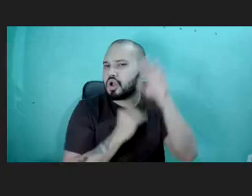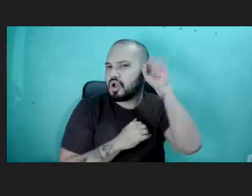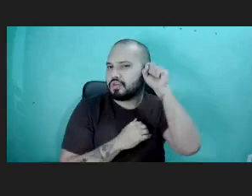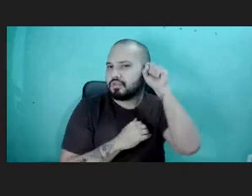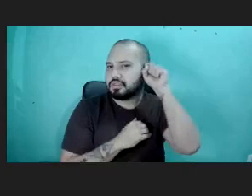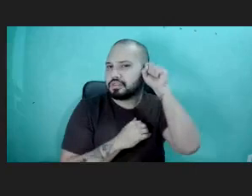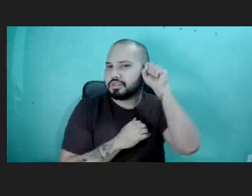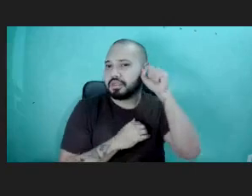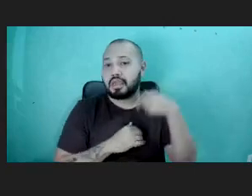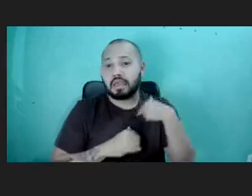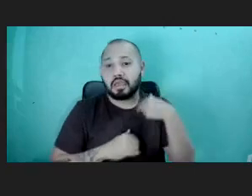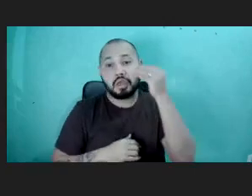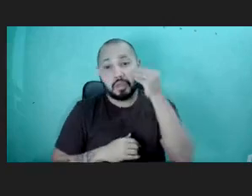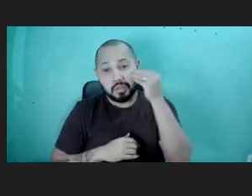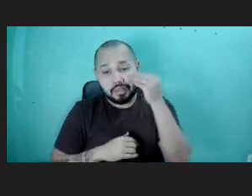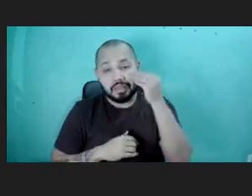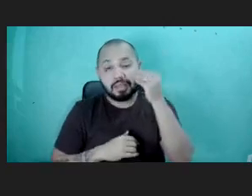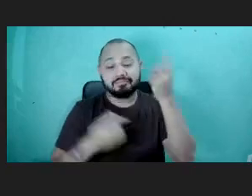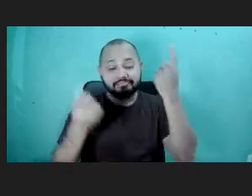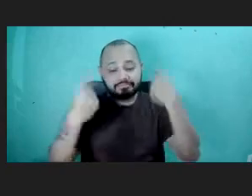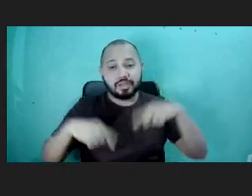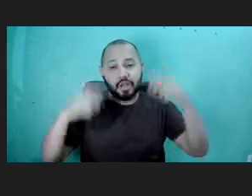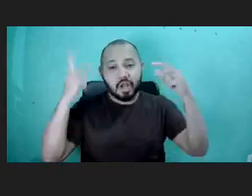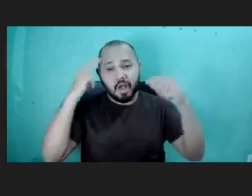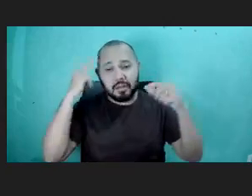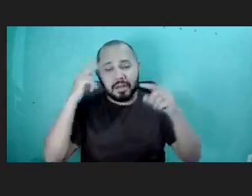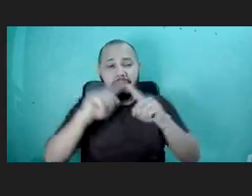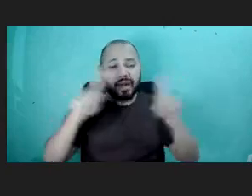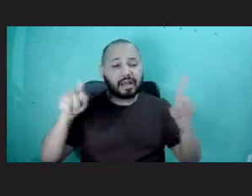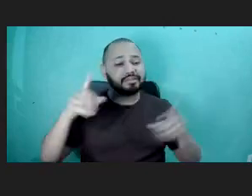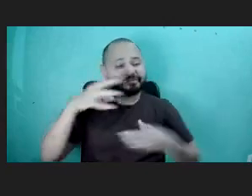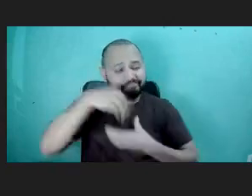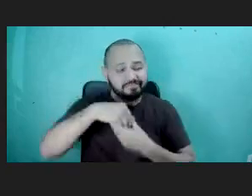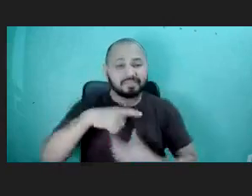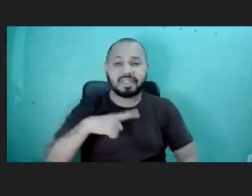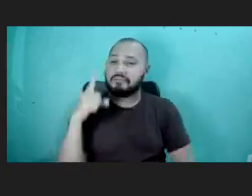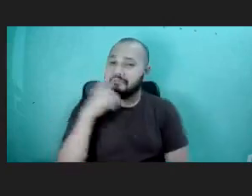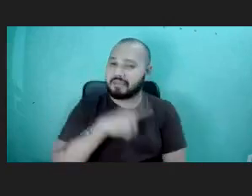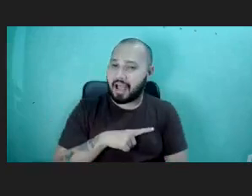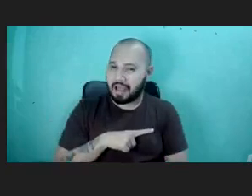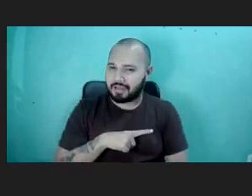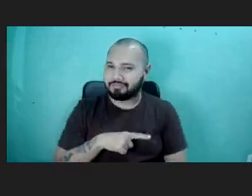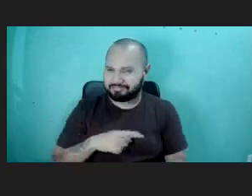normal, mas eu falho. É basicamente isso que diz aí o poeminha, né?